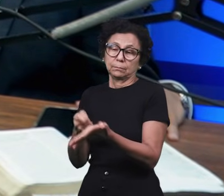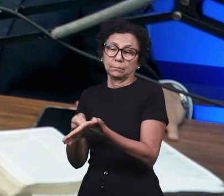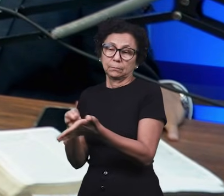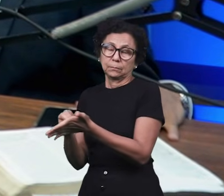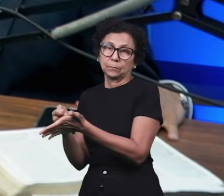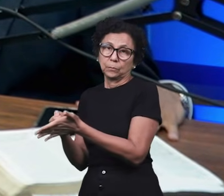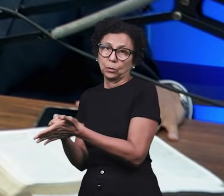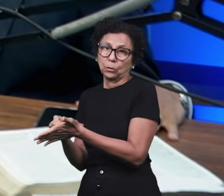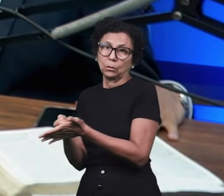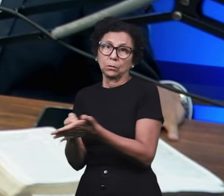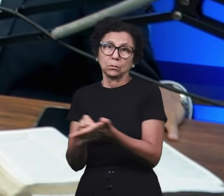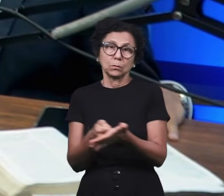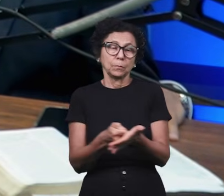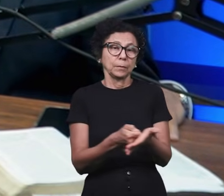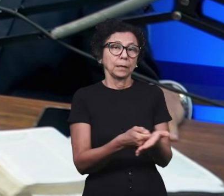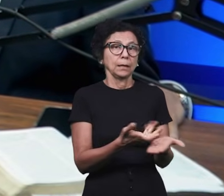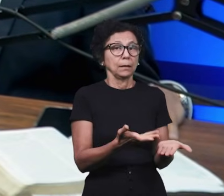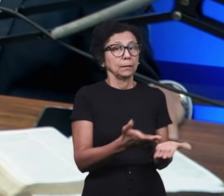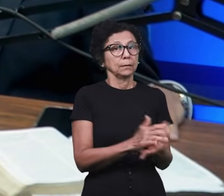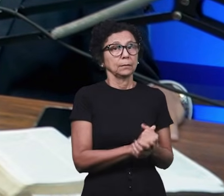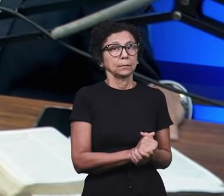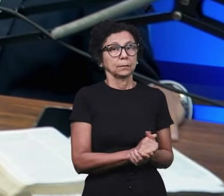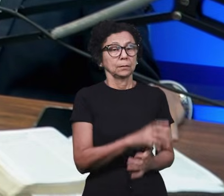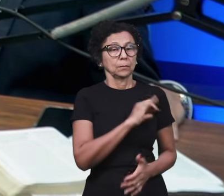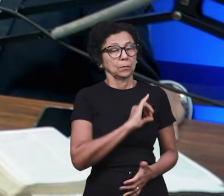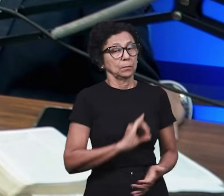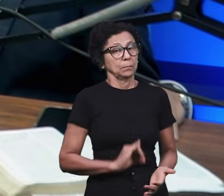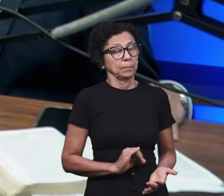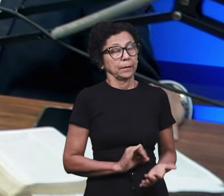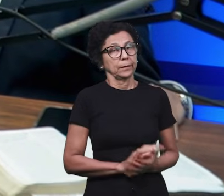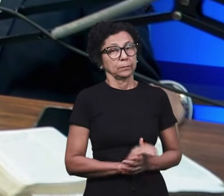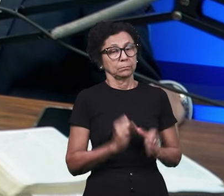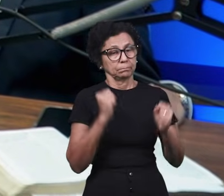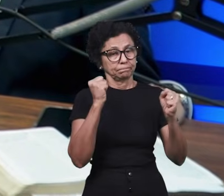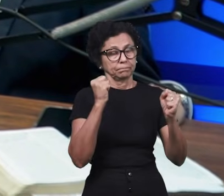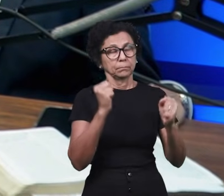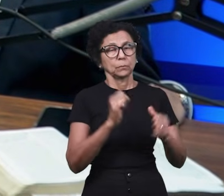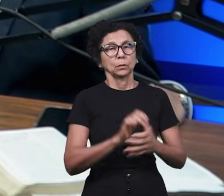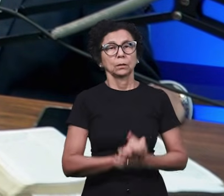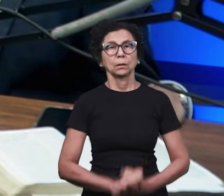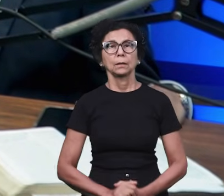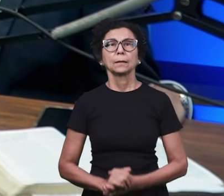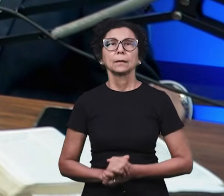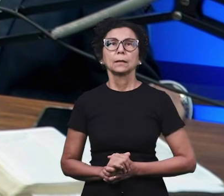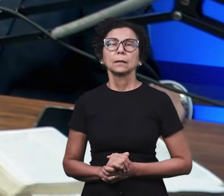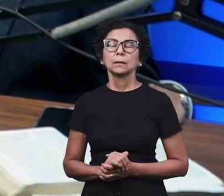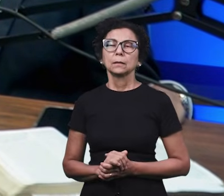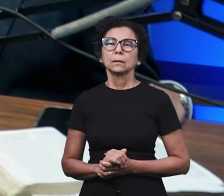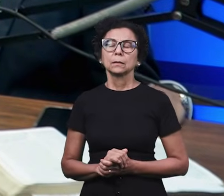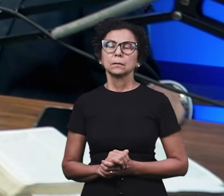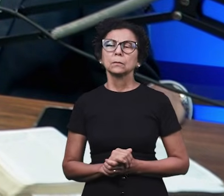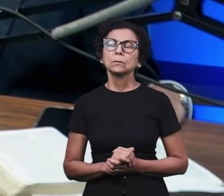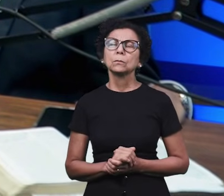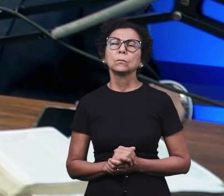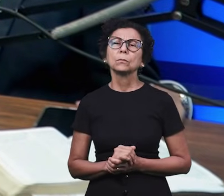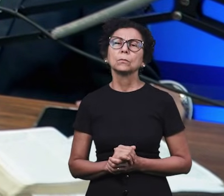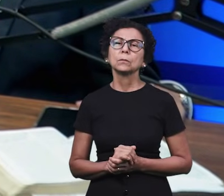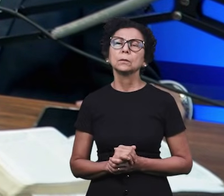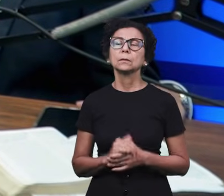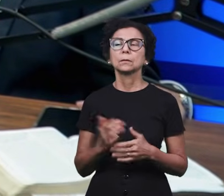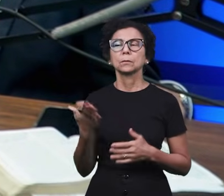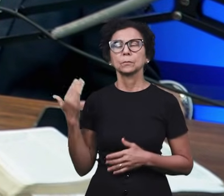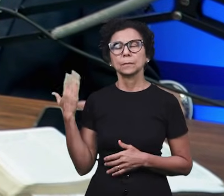lógica passou os anos, mas a lógica permanece a mesma, né? Então, como que se dava esse esquema nos tempos de